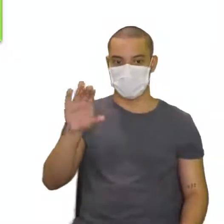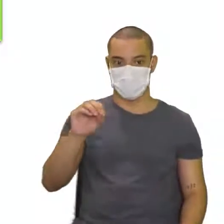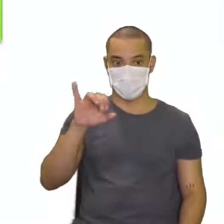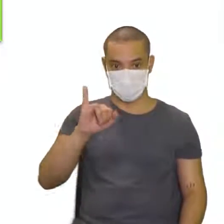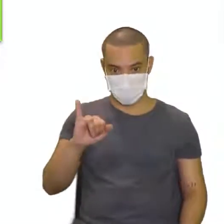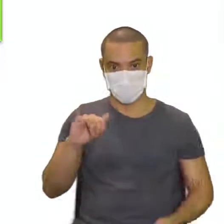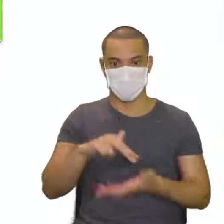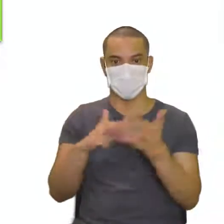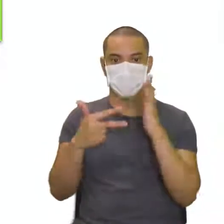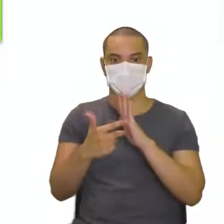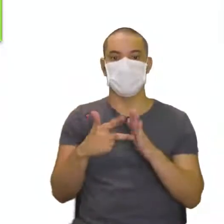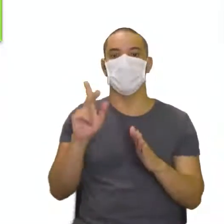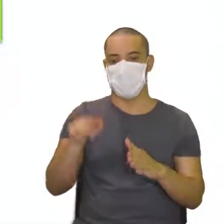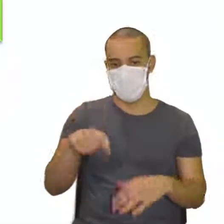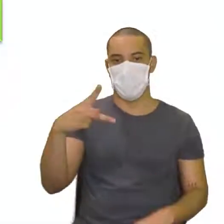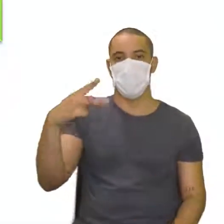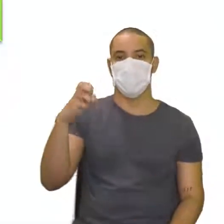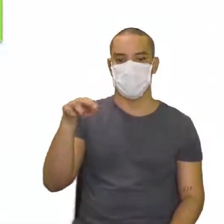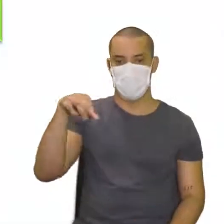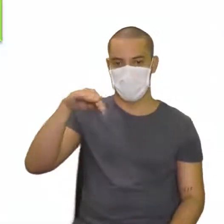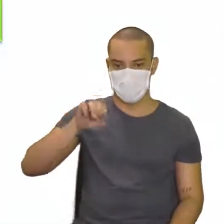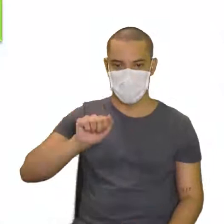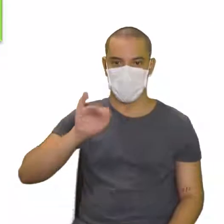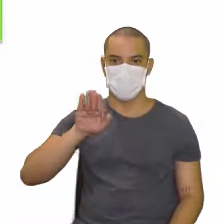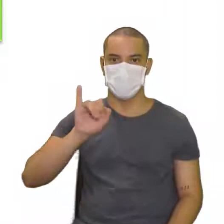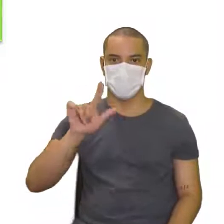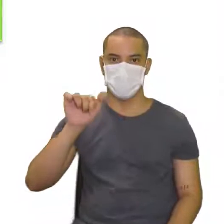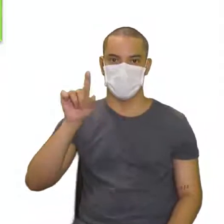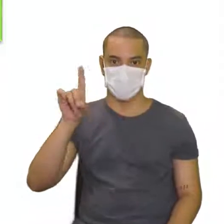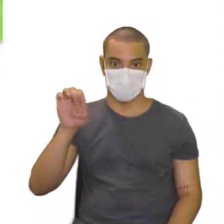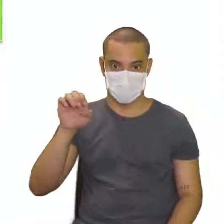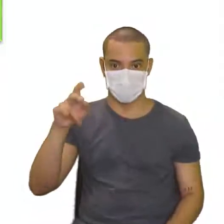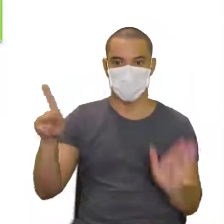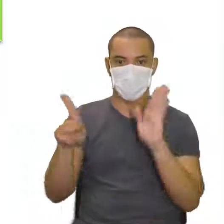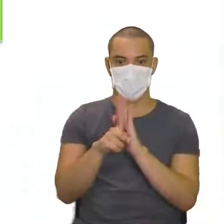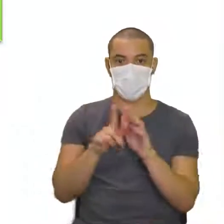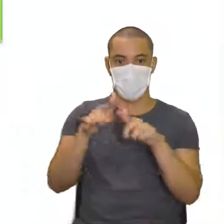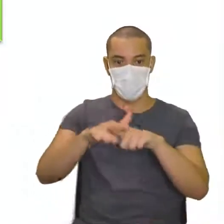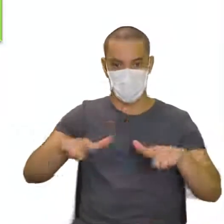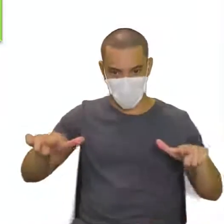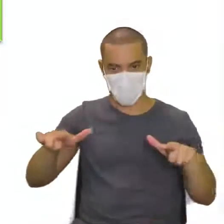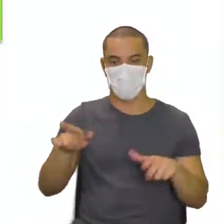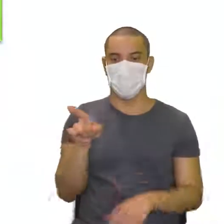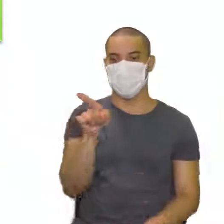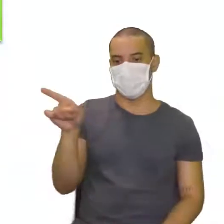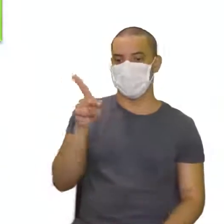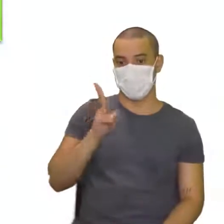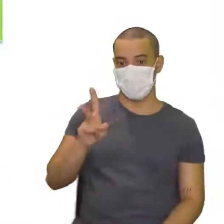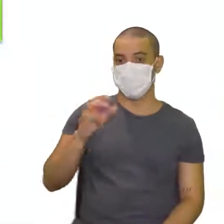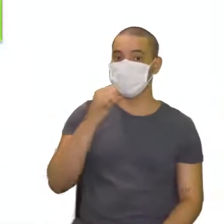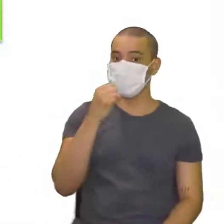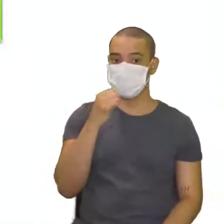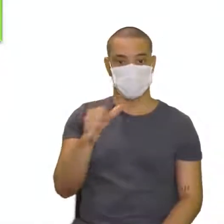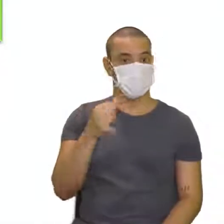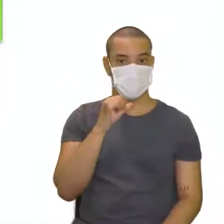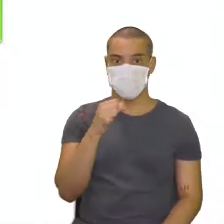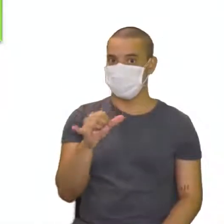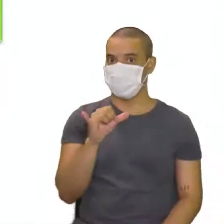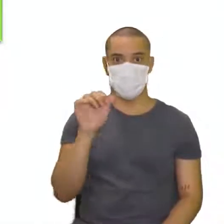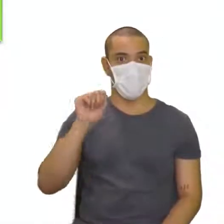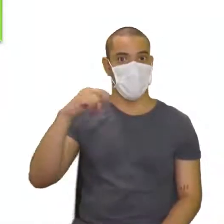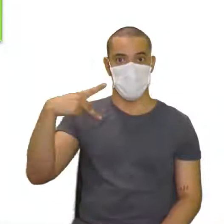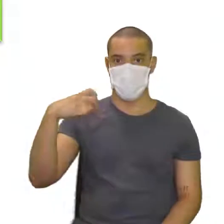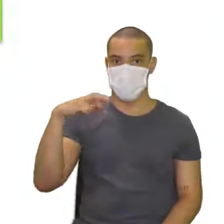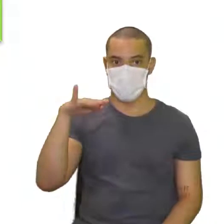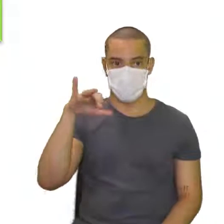constante de permeabilidade magnética no vácuo. Aqui continua sendo a corrente, porque só tem campo magnético se tiver